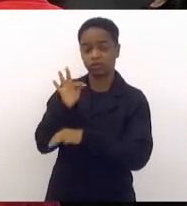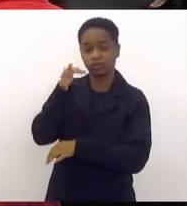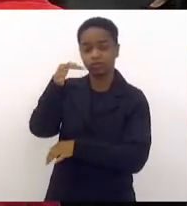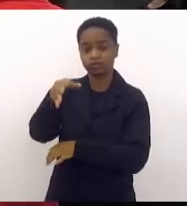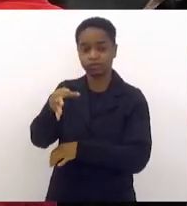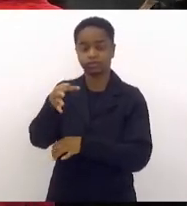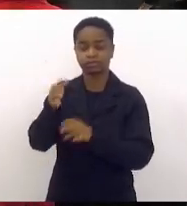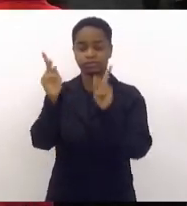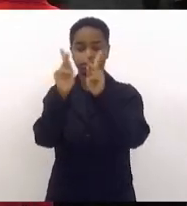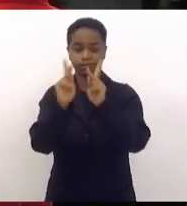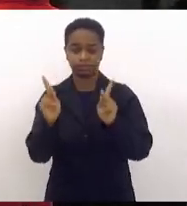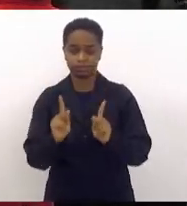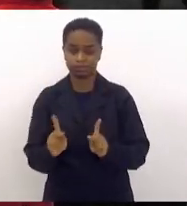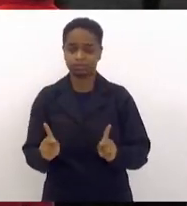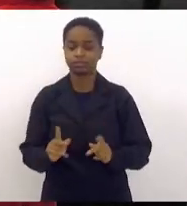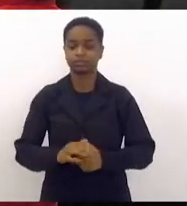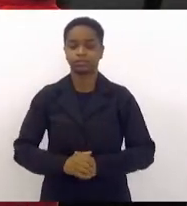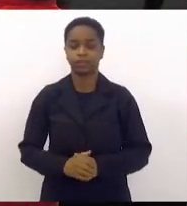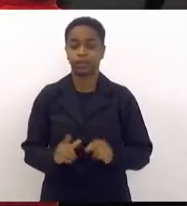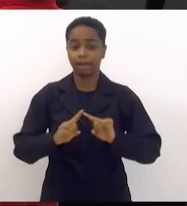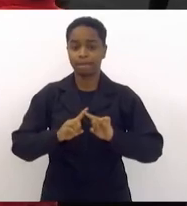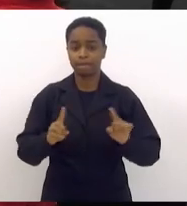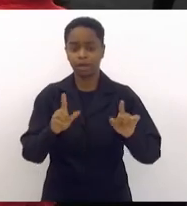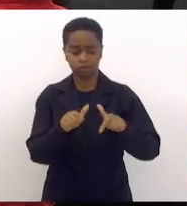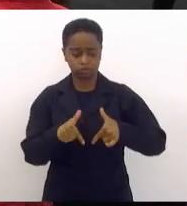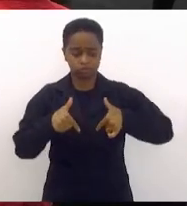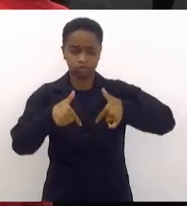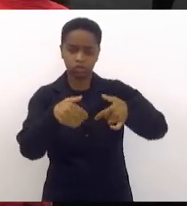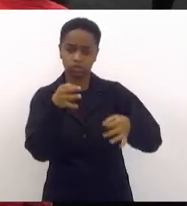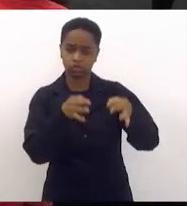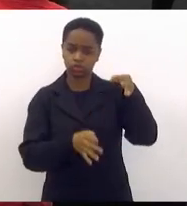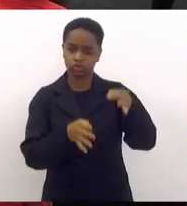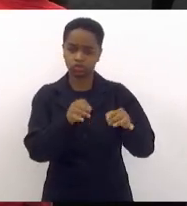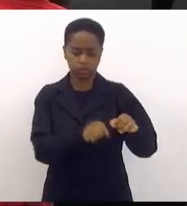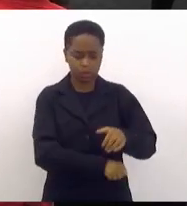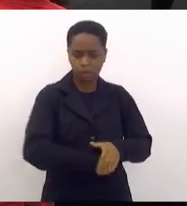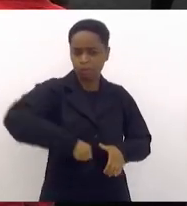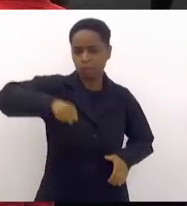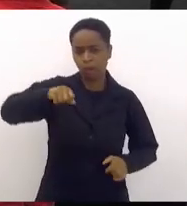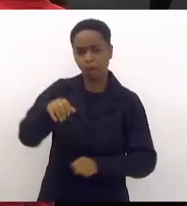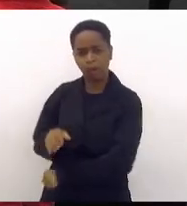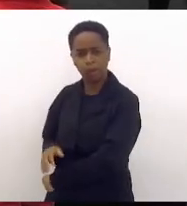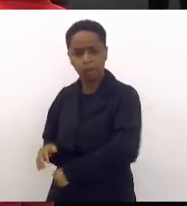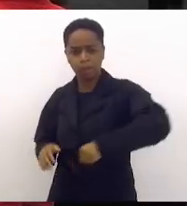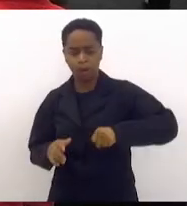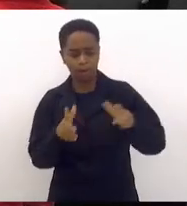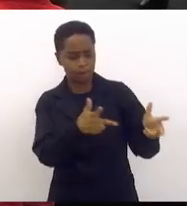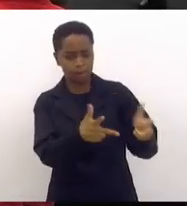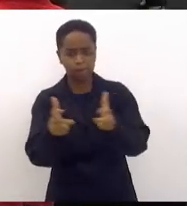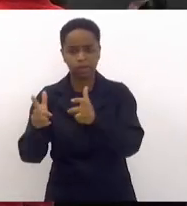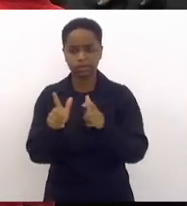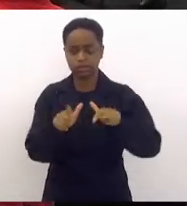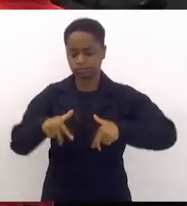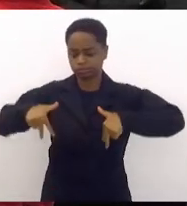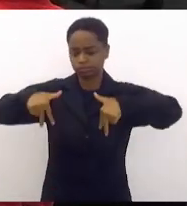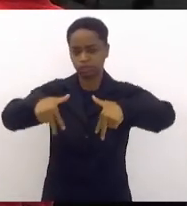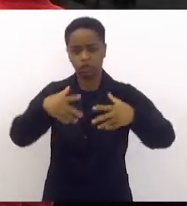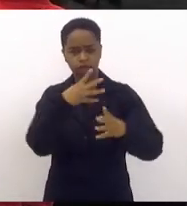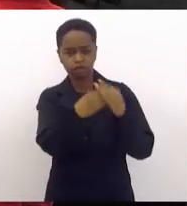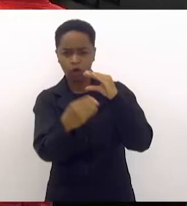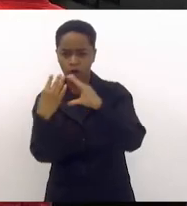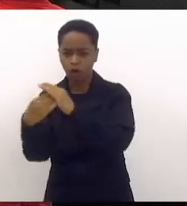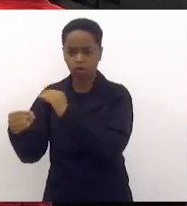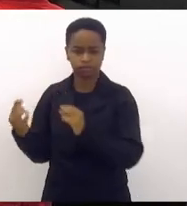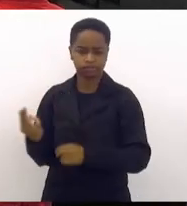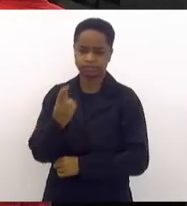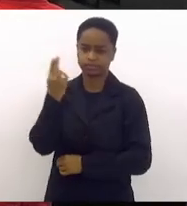no passado mas seges da Justiça clava forte verás que o filho teu não foge